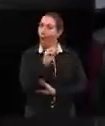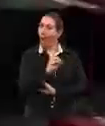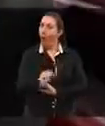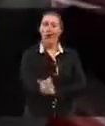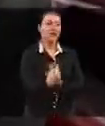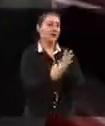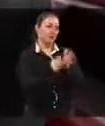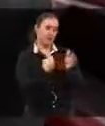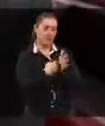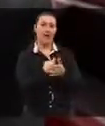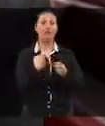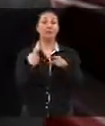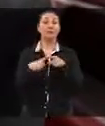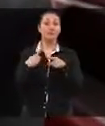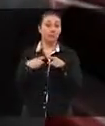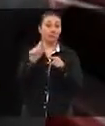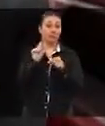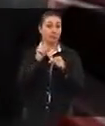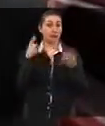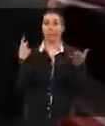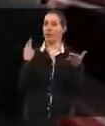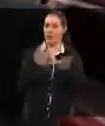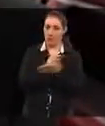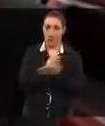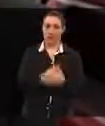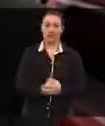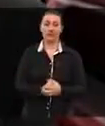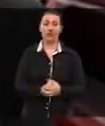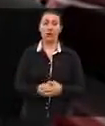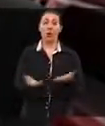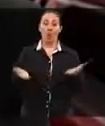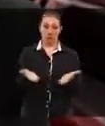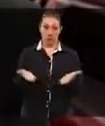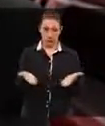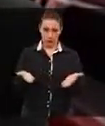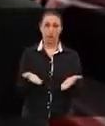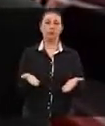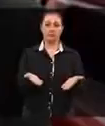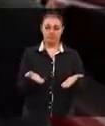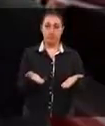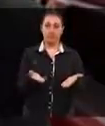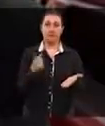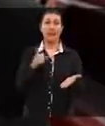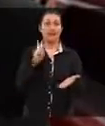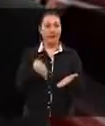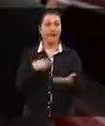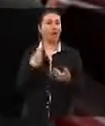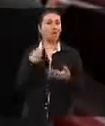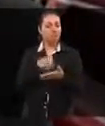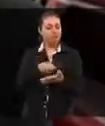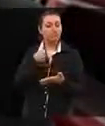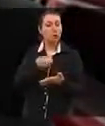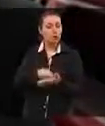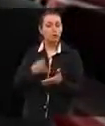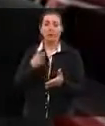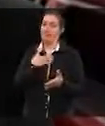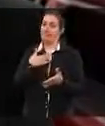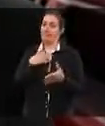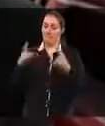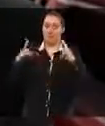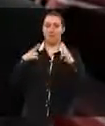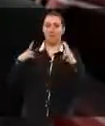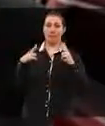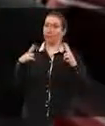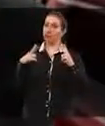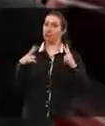Muito boa a tua pergunta, Gisele. Porque assim, o que acontece? A gente está vivendo hoje, inclusive é uma luta que eu